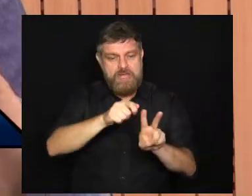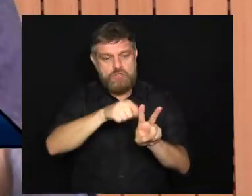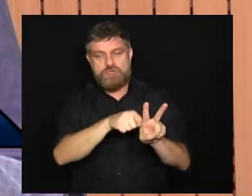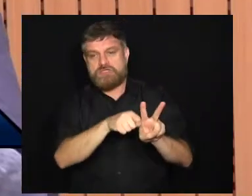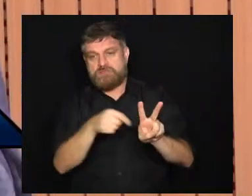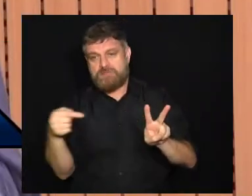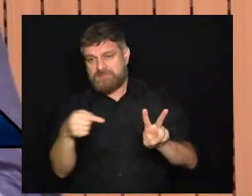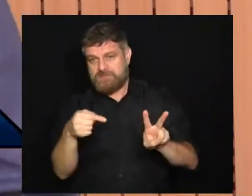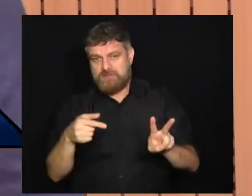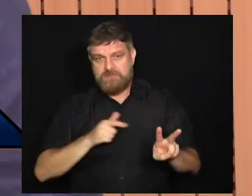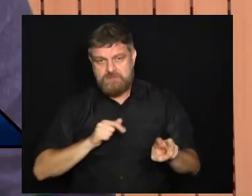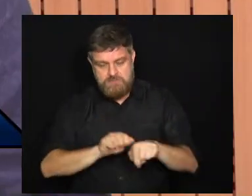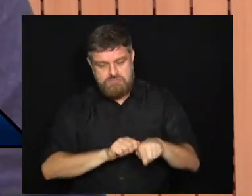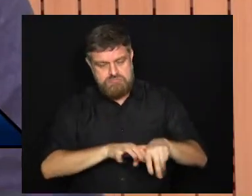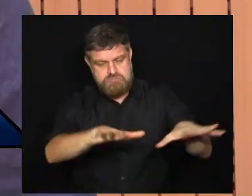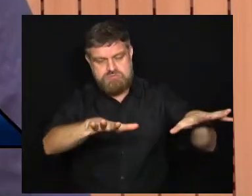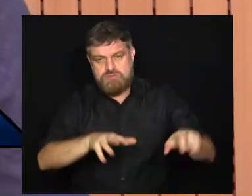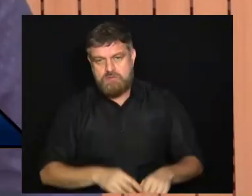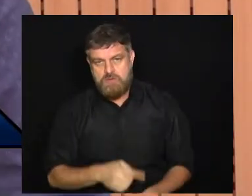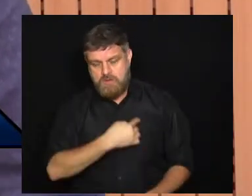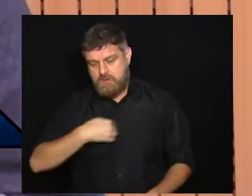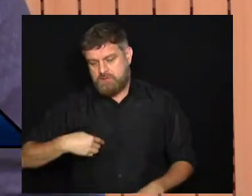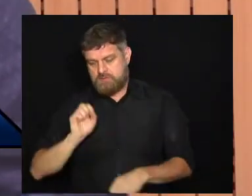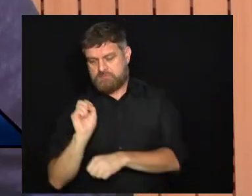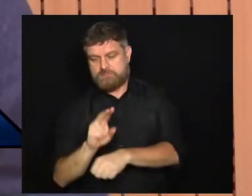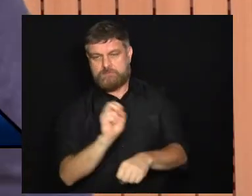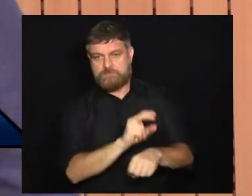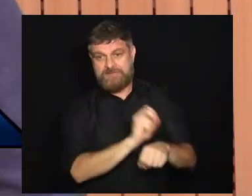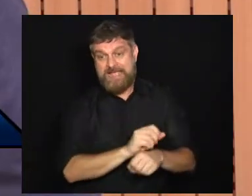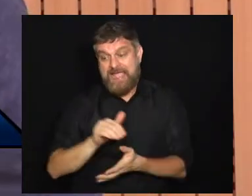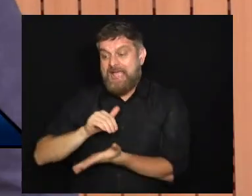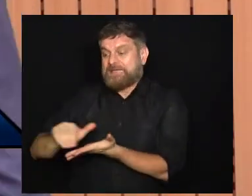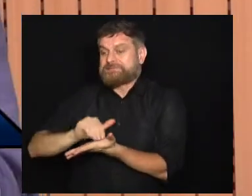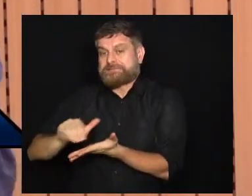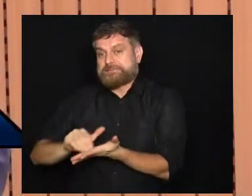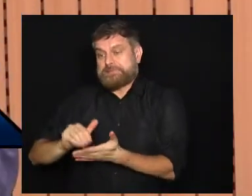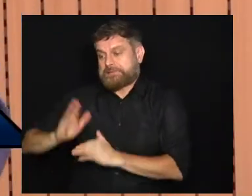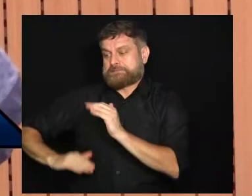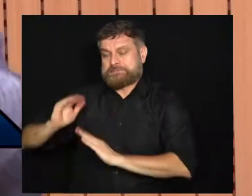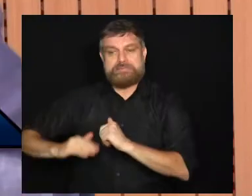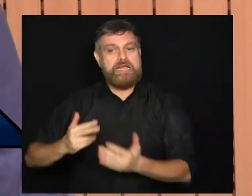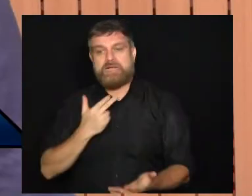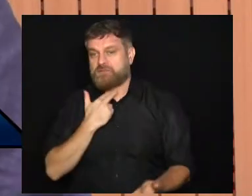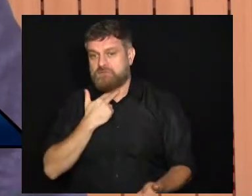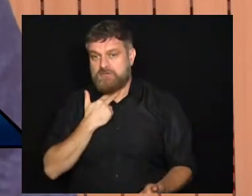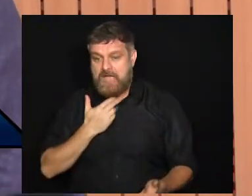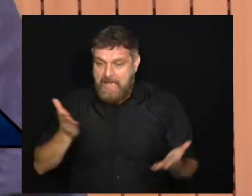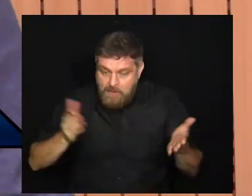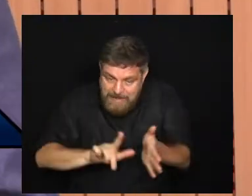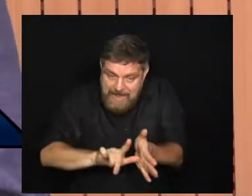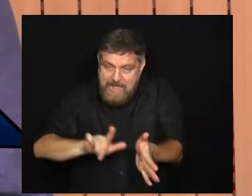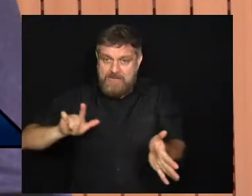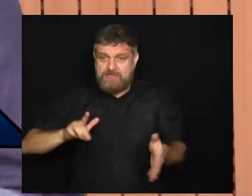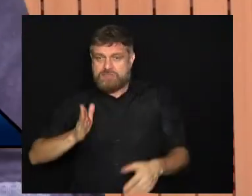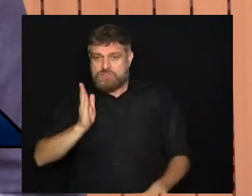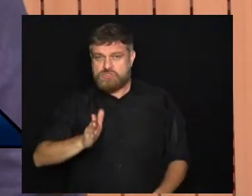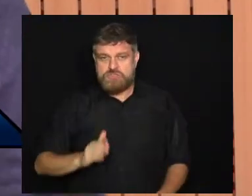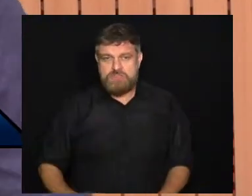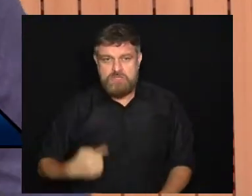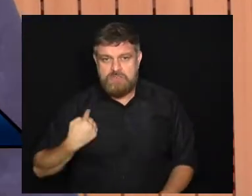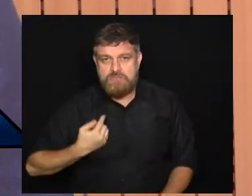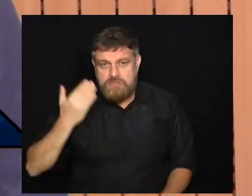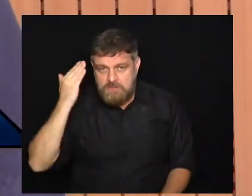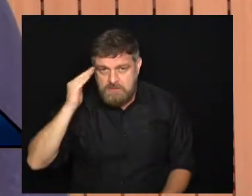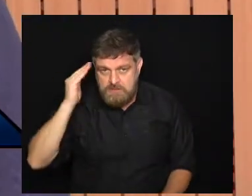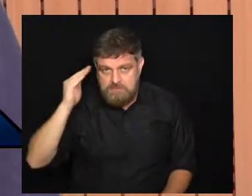quando isso pode chegar aqui, a Secretaria começar a correr atrás. Então é por isso que nós procuramos aqui hoje. Né? Deu para entender